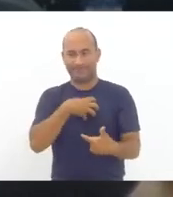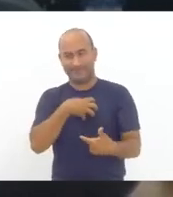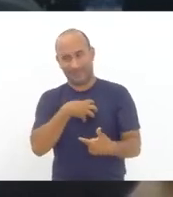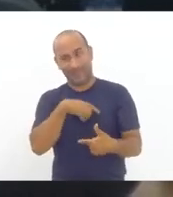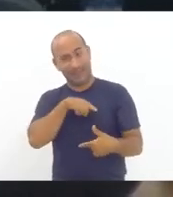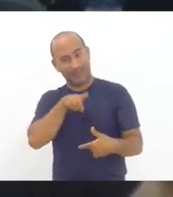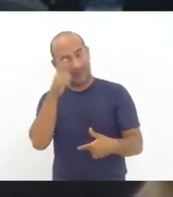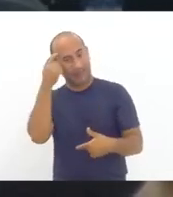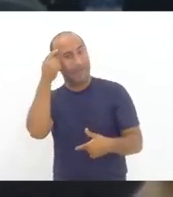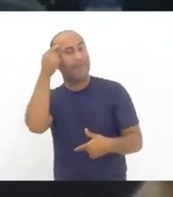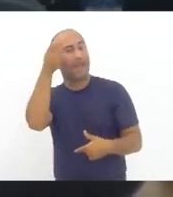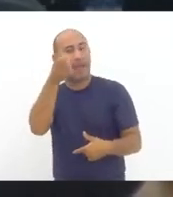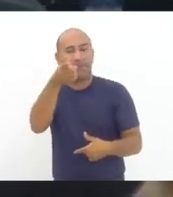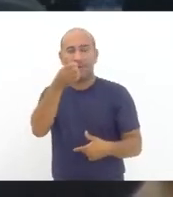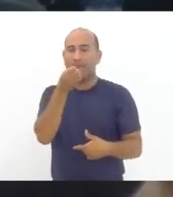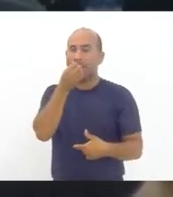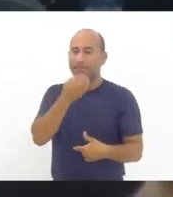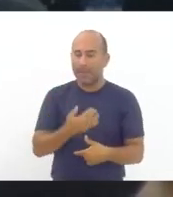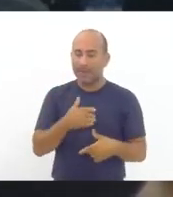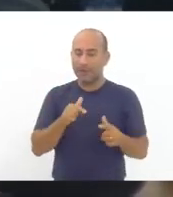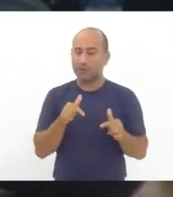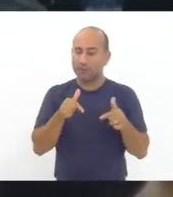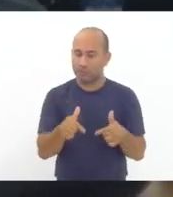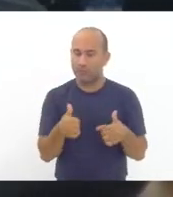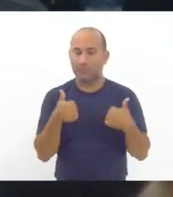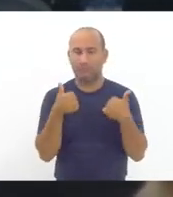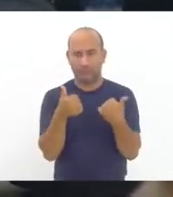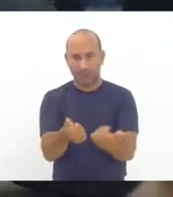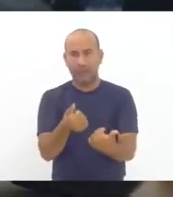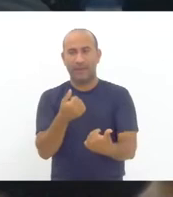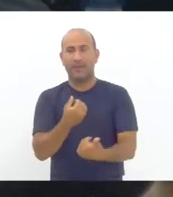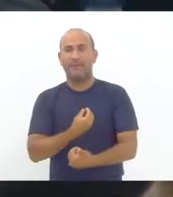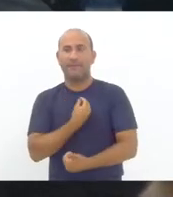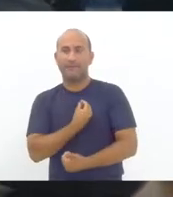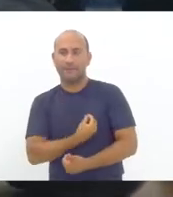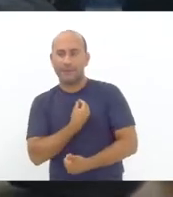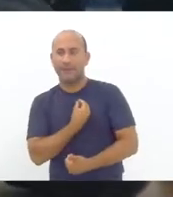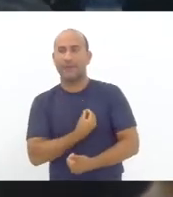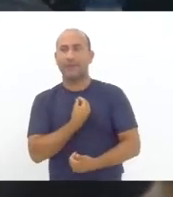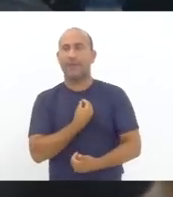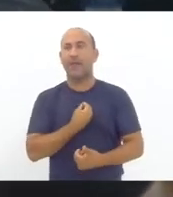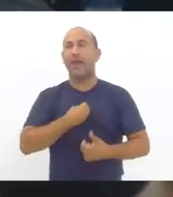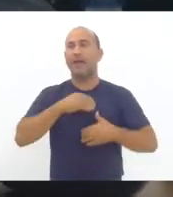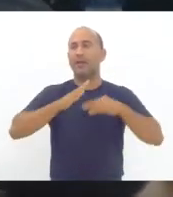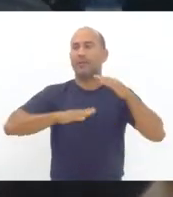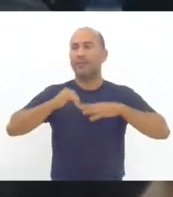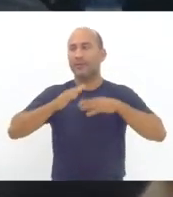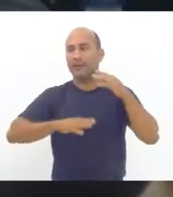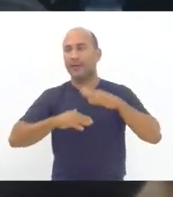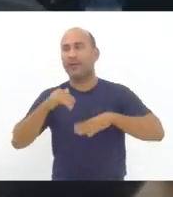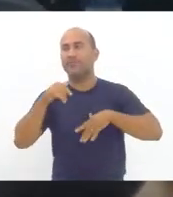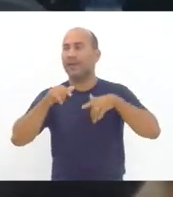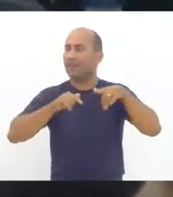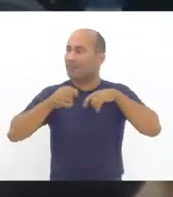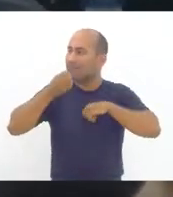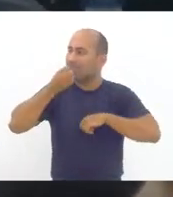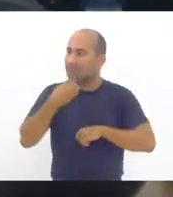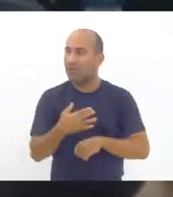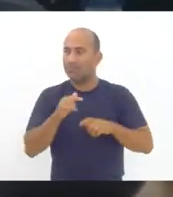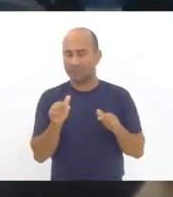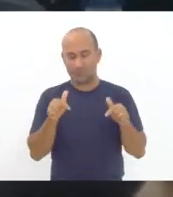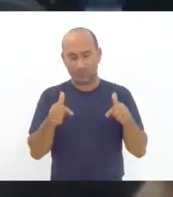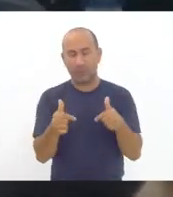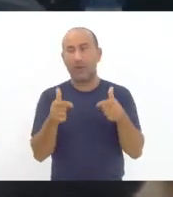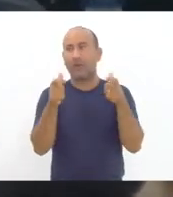Eu acho que você personifica o bem da malandragem da da boa vivência do profissionalismo do bom trabalho na sua atuação